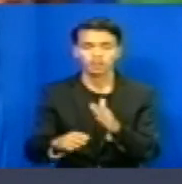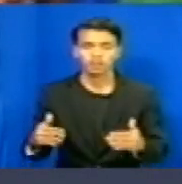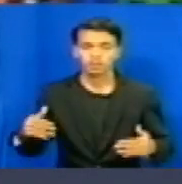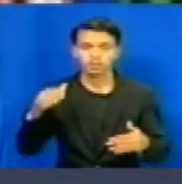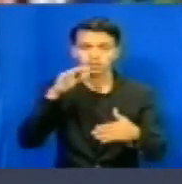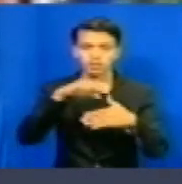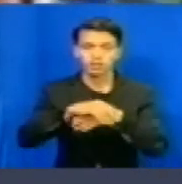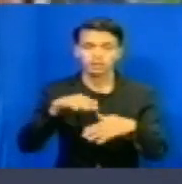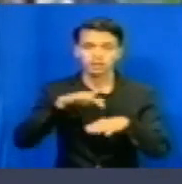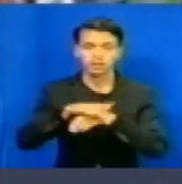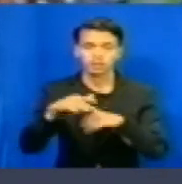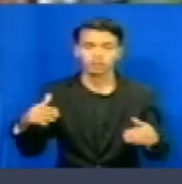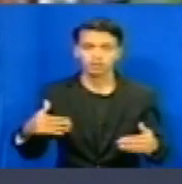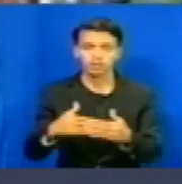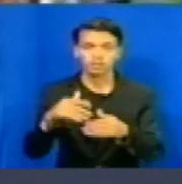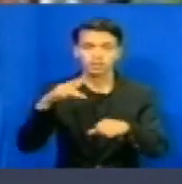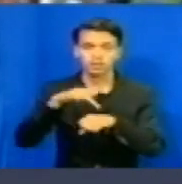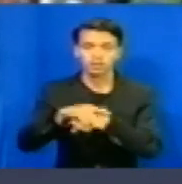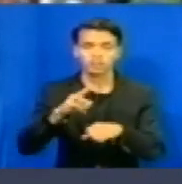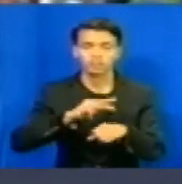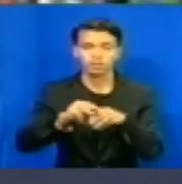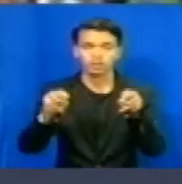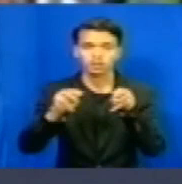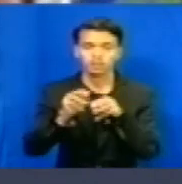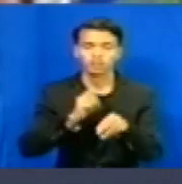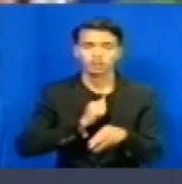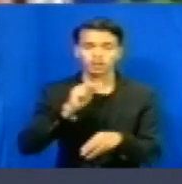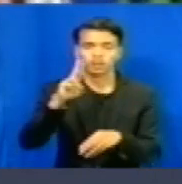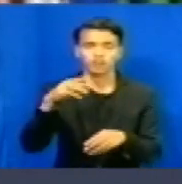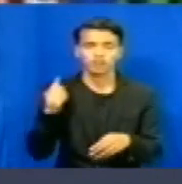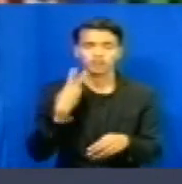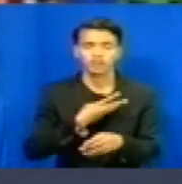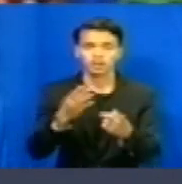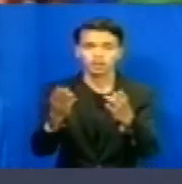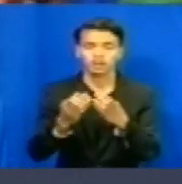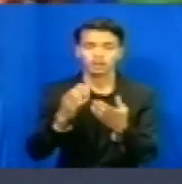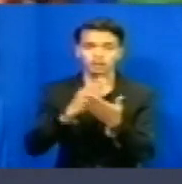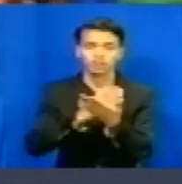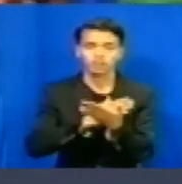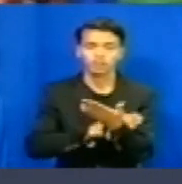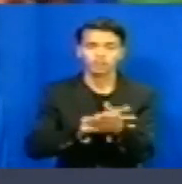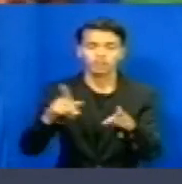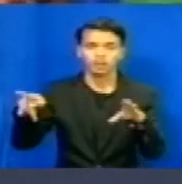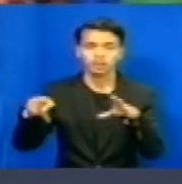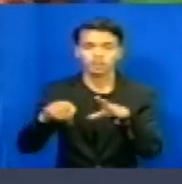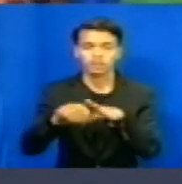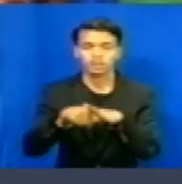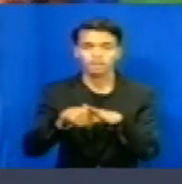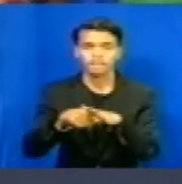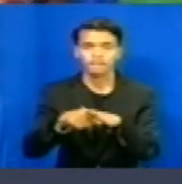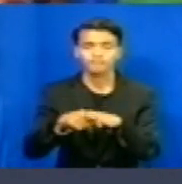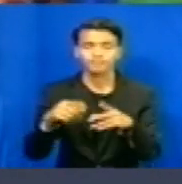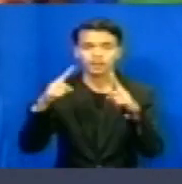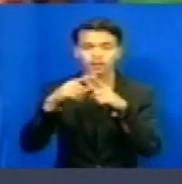sedu iha munisipu Aileu alen dane mos ita hakara promove abilidade no participação